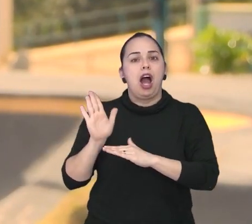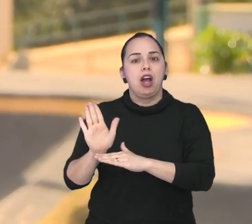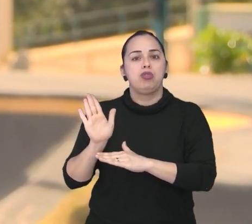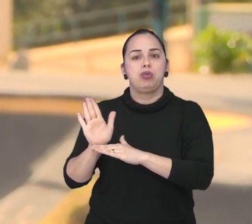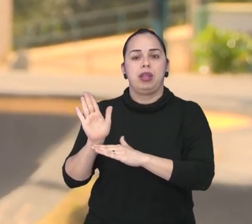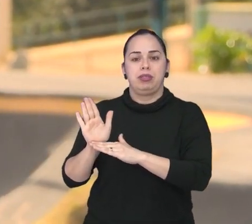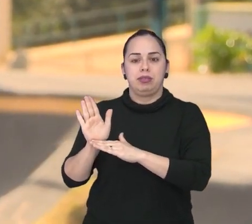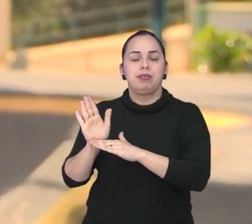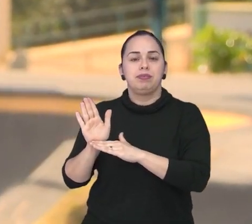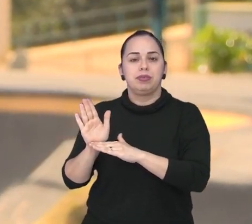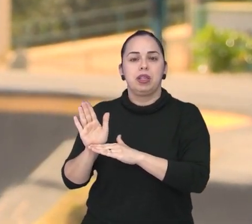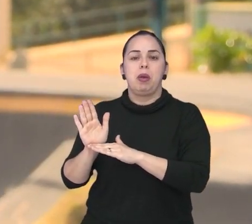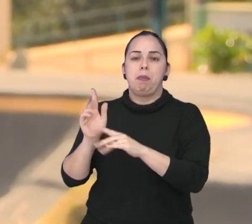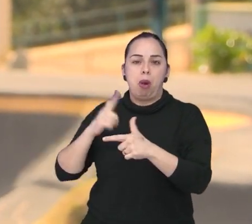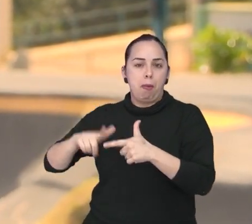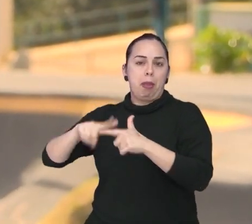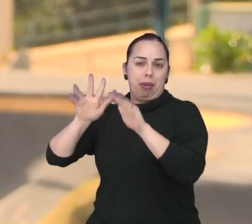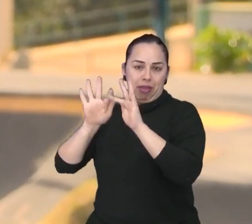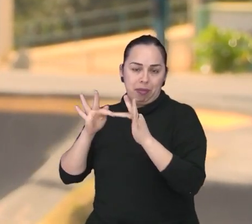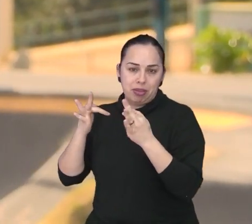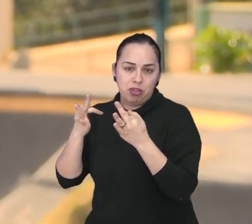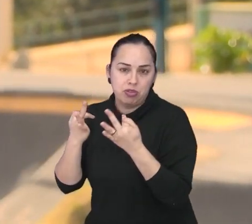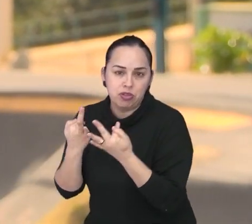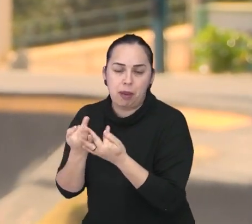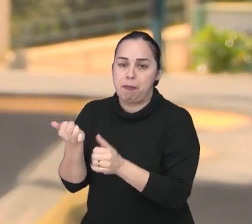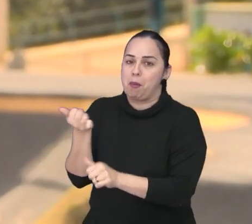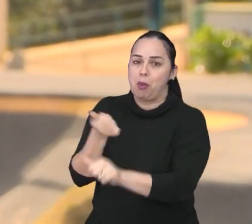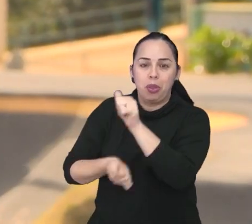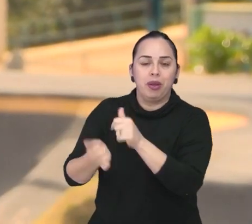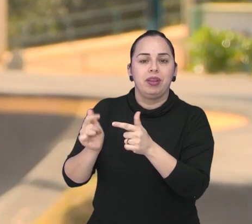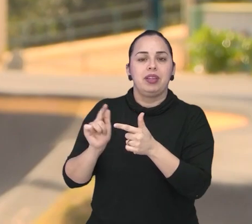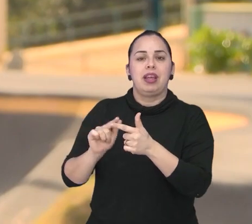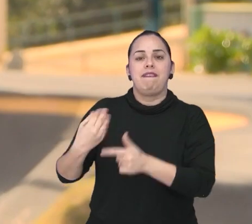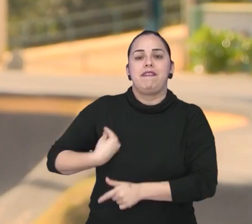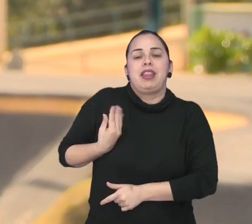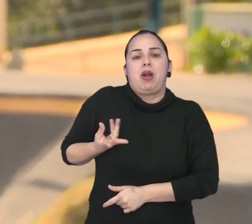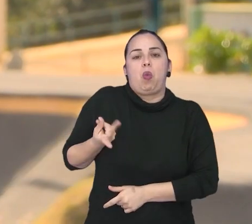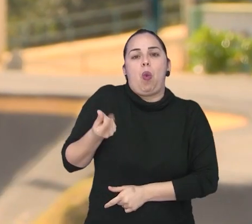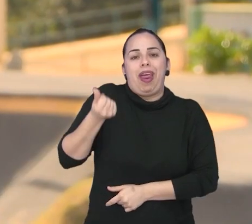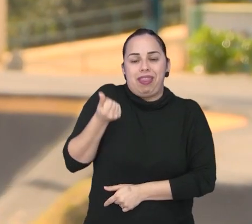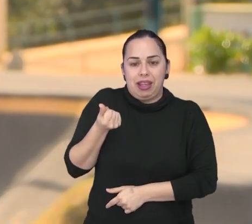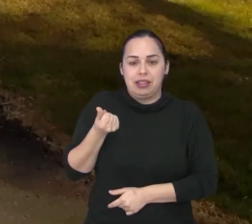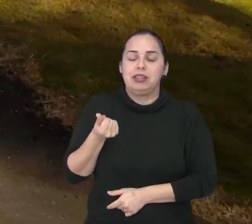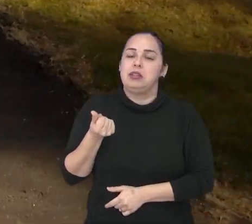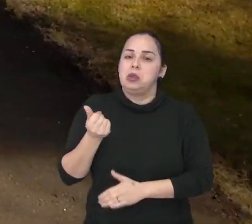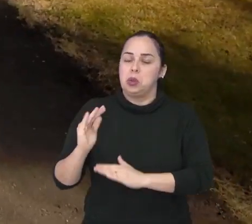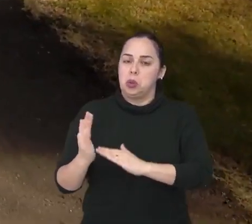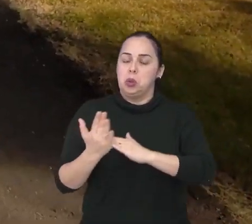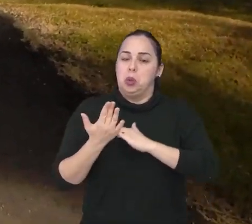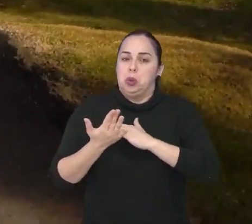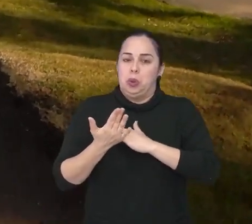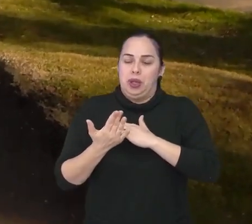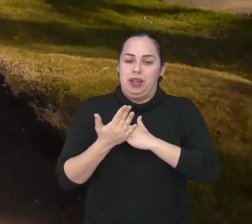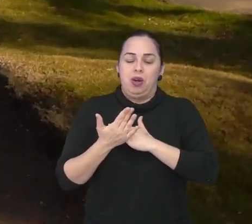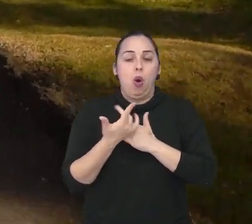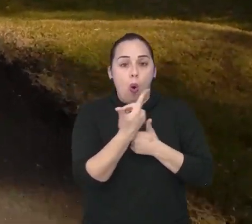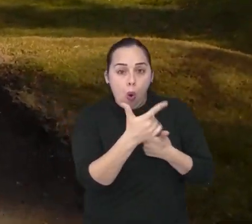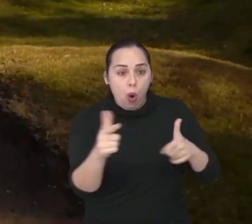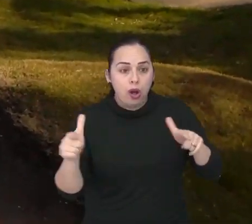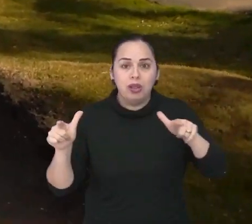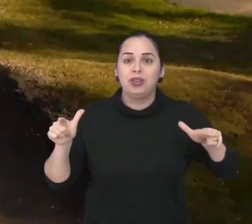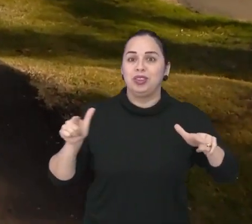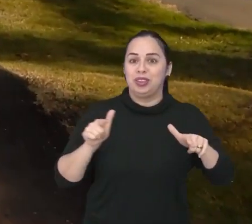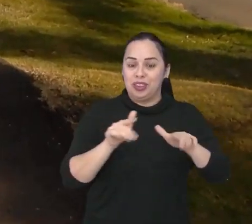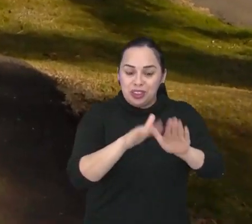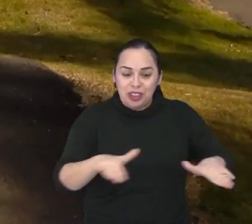vida dela, ajudou a superar questões familiares e trouxe mais qualidade de vida. Benefícios dos quais